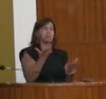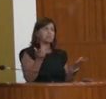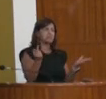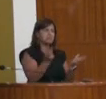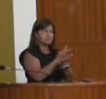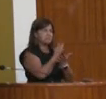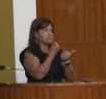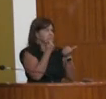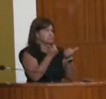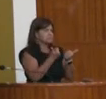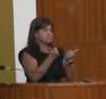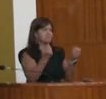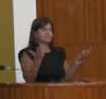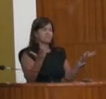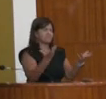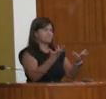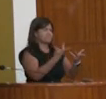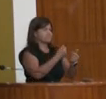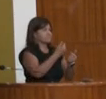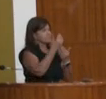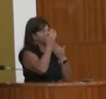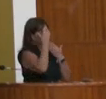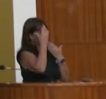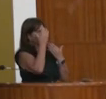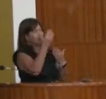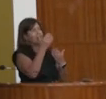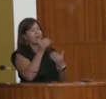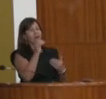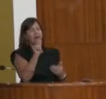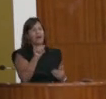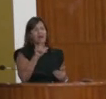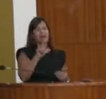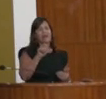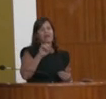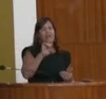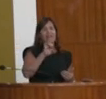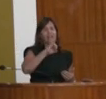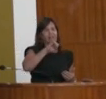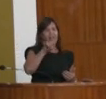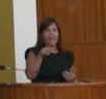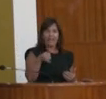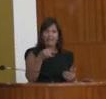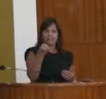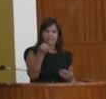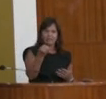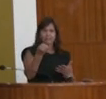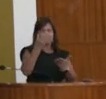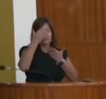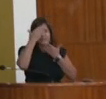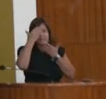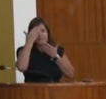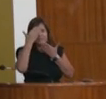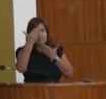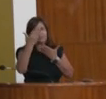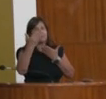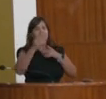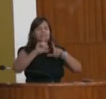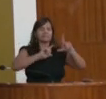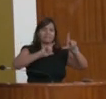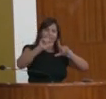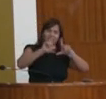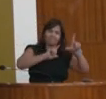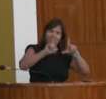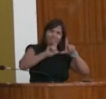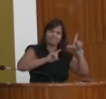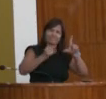como aconteceu hoje. Agradecer a TV Alerge por estar aqui participando com a gente. Obrigado, TV Alerge, por